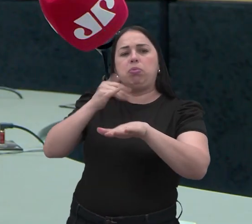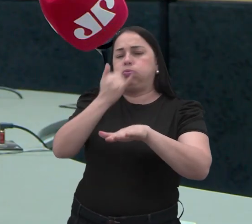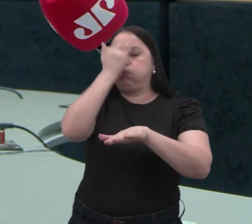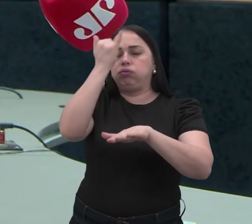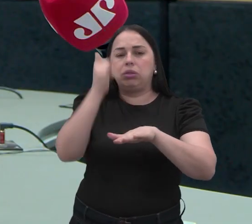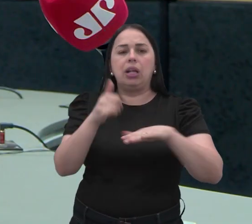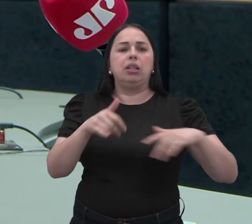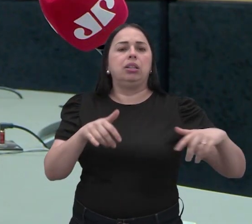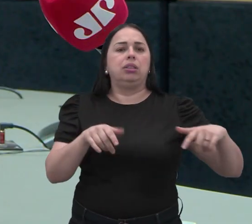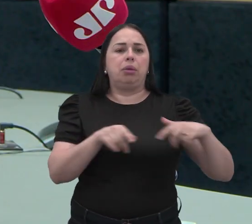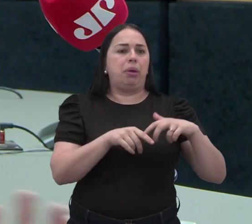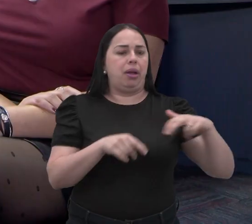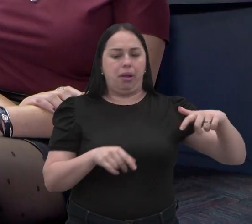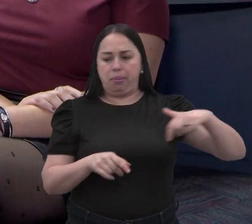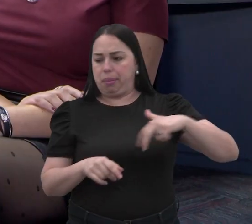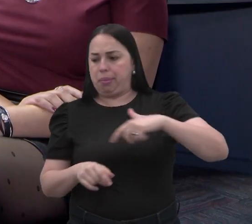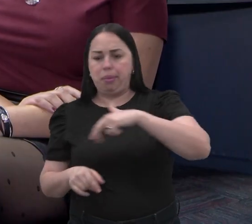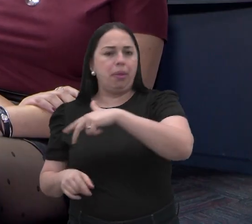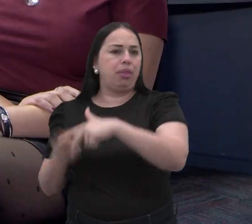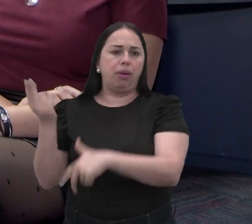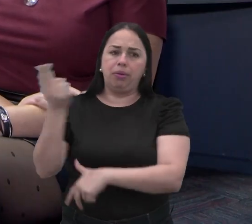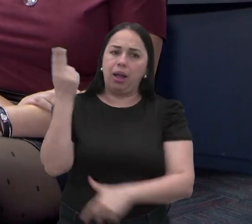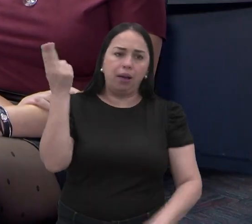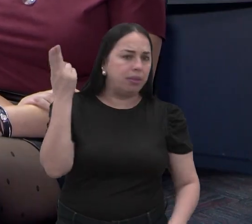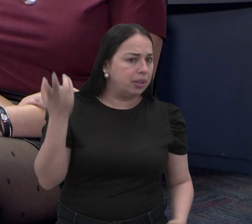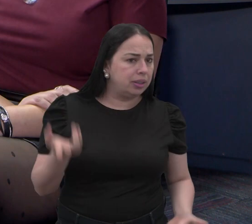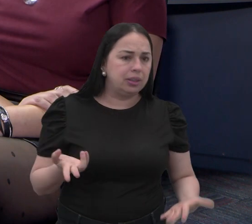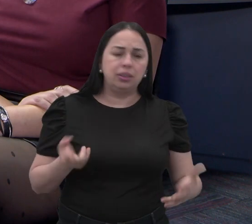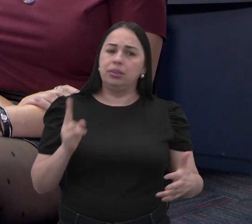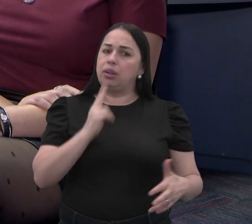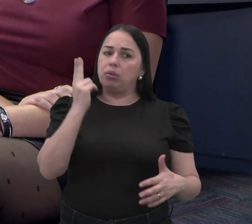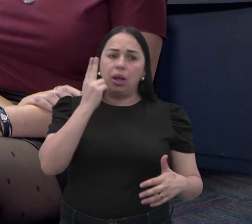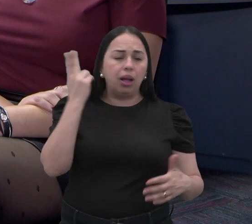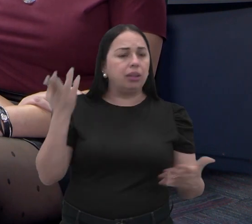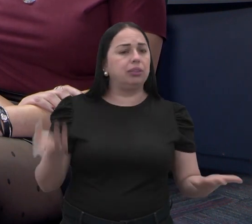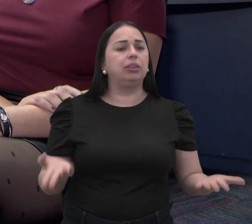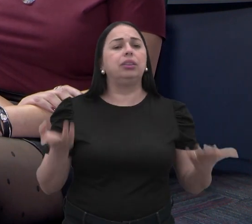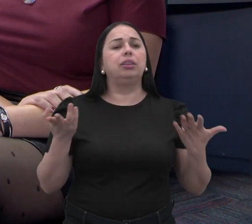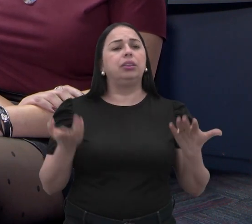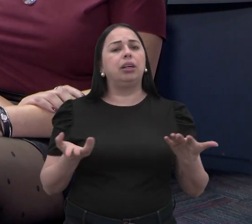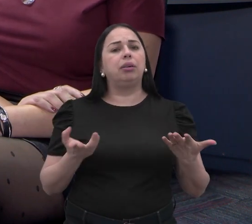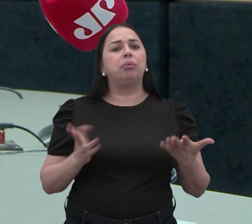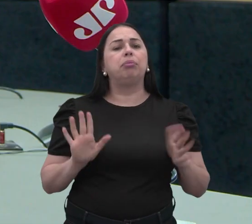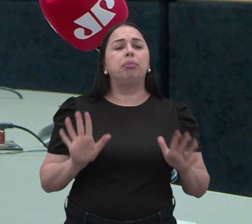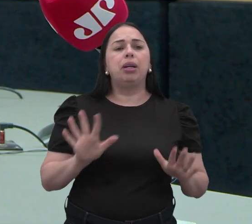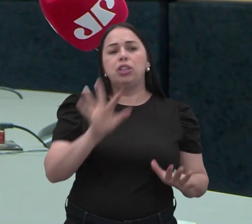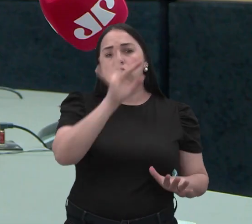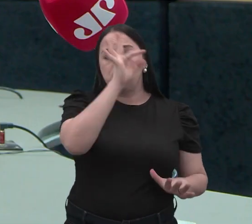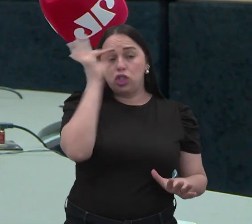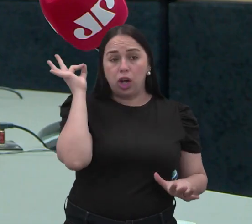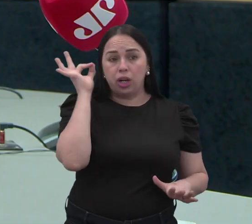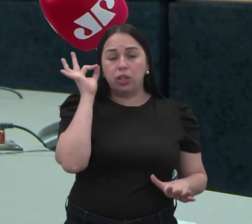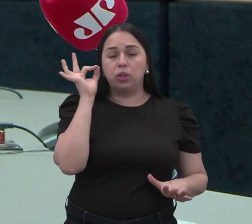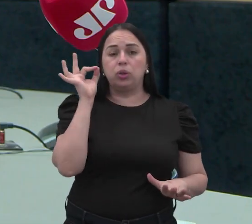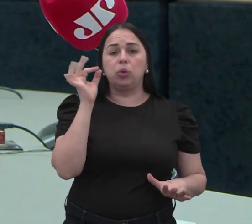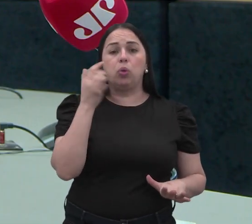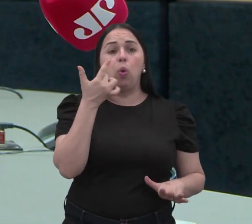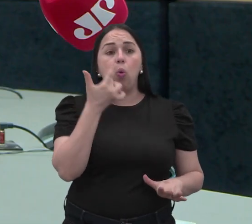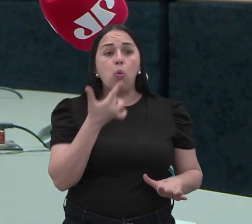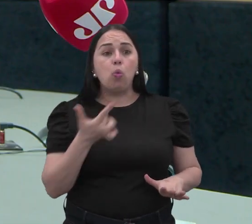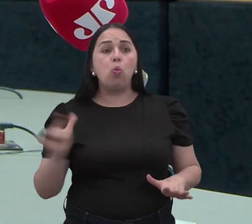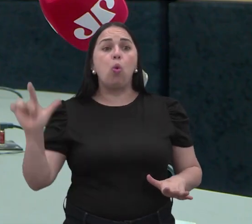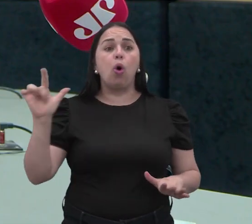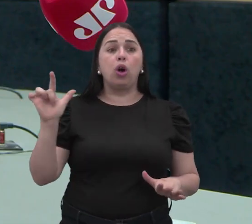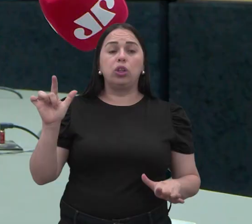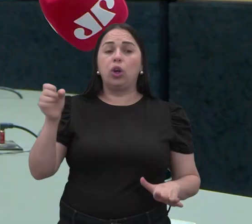quisesse vir a pé, tipo... Não dava não tempo, tinha o que fazer. dava. Não tinha o que fazer. E aí, por sorte, um outro locutor que estava na